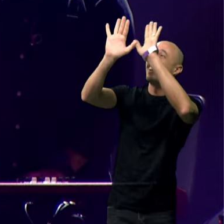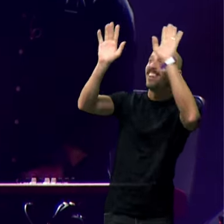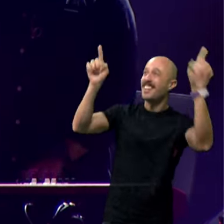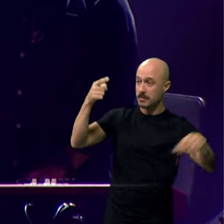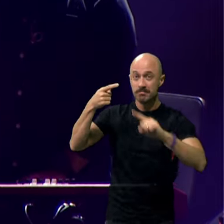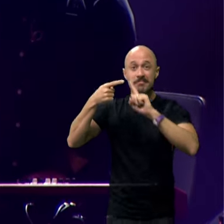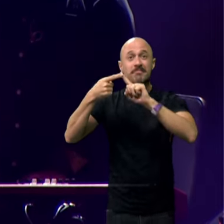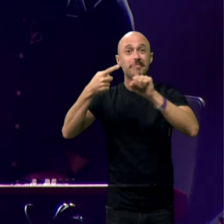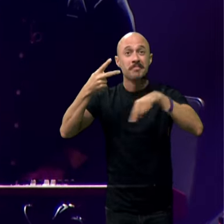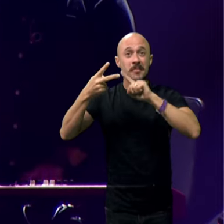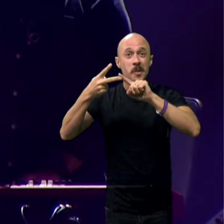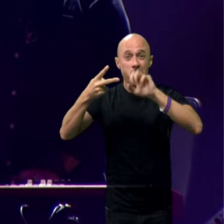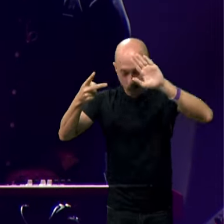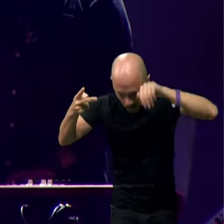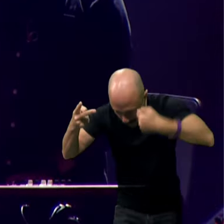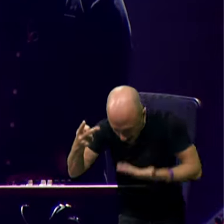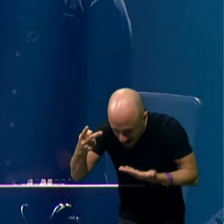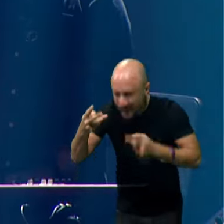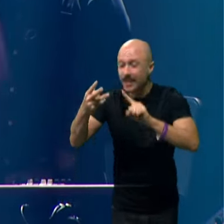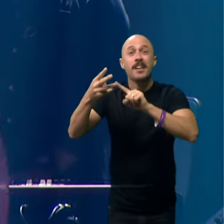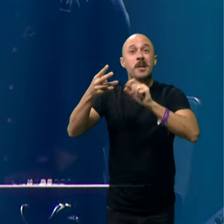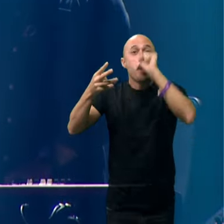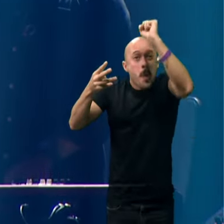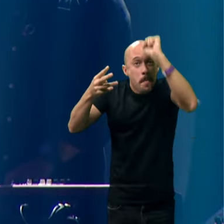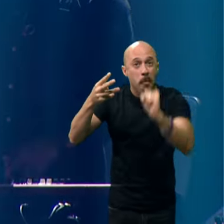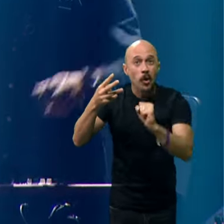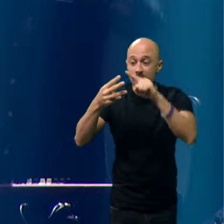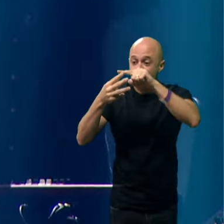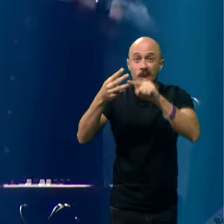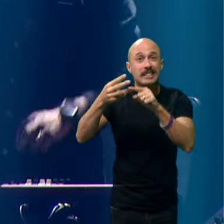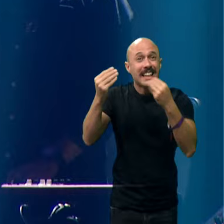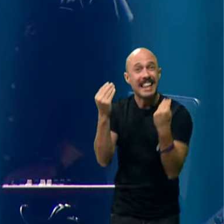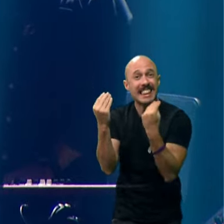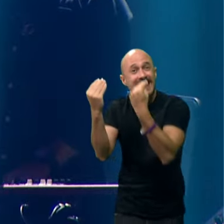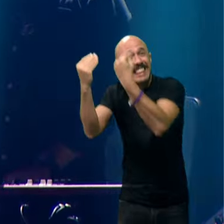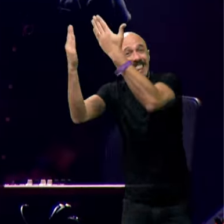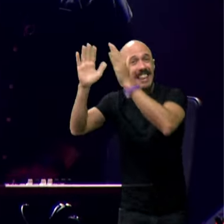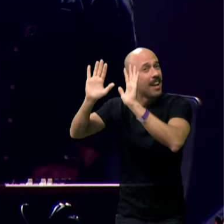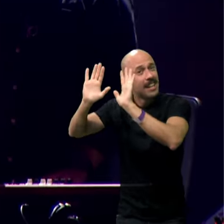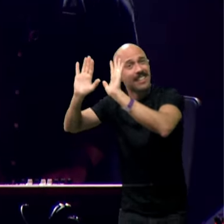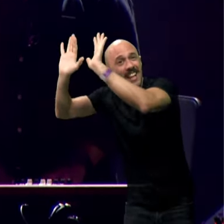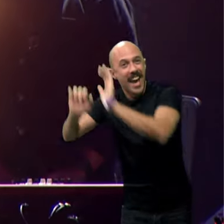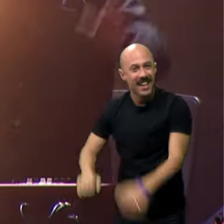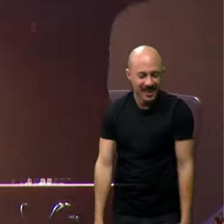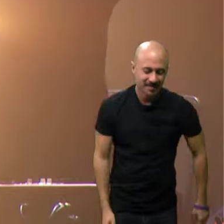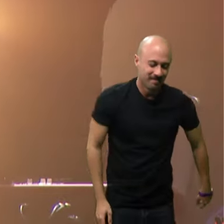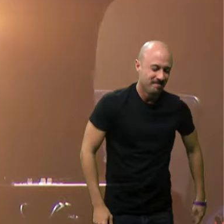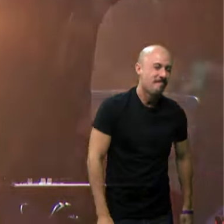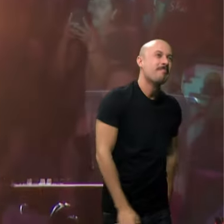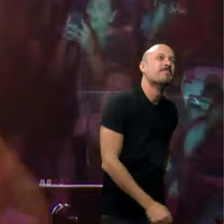glória, seja honra e o poder. Ao que está,